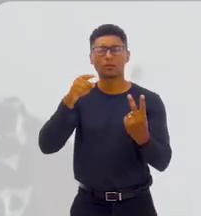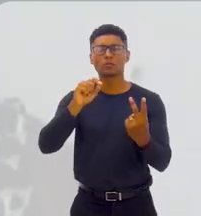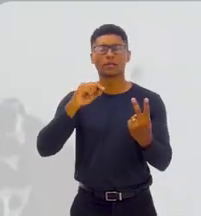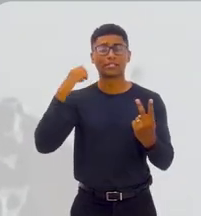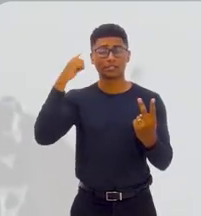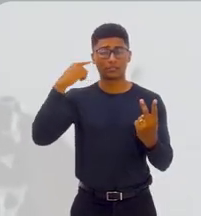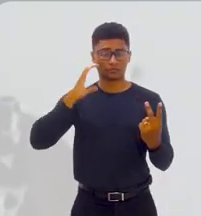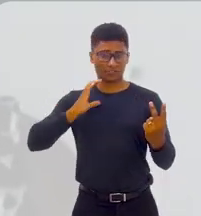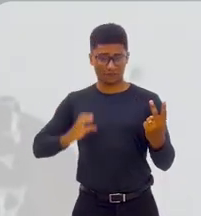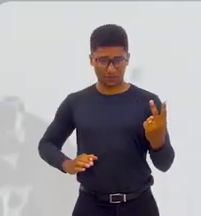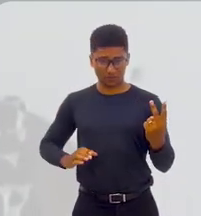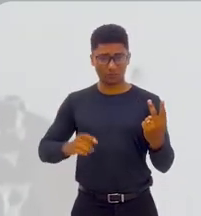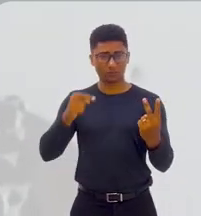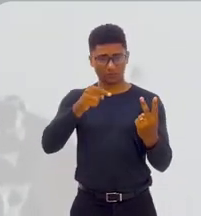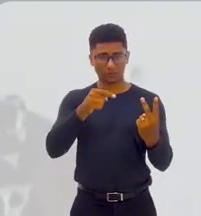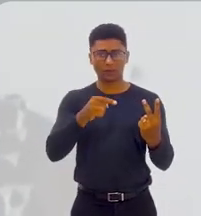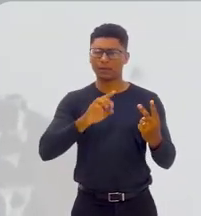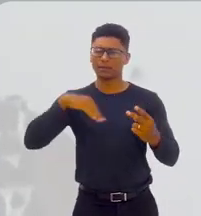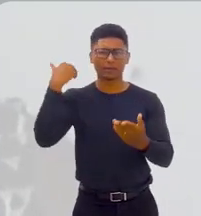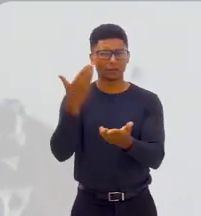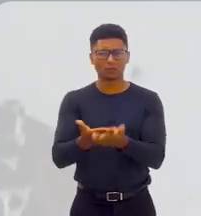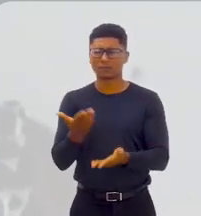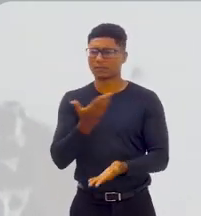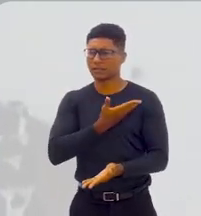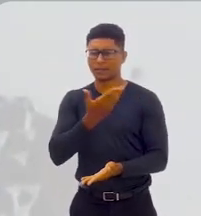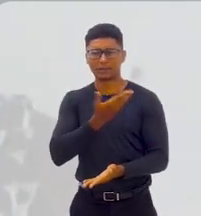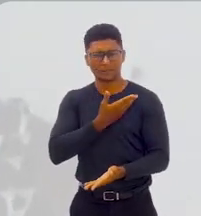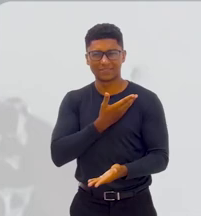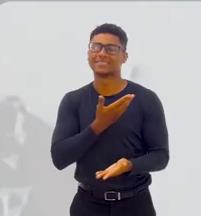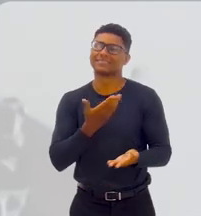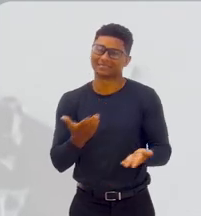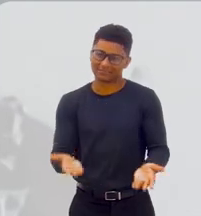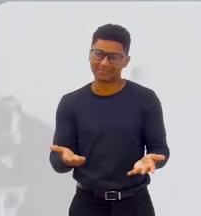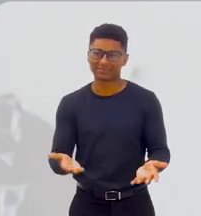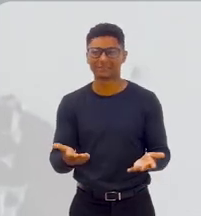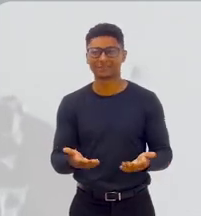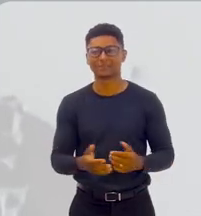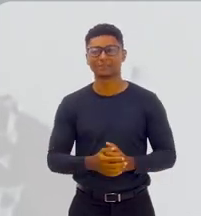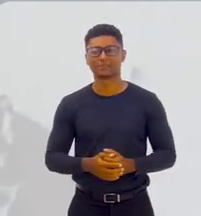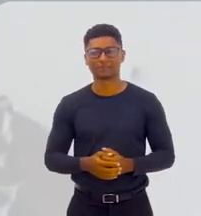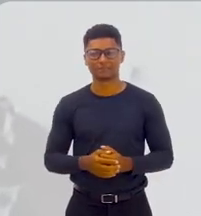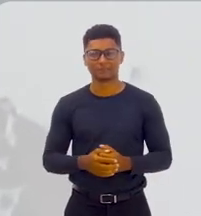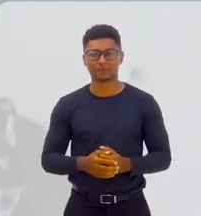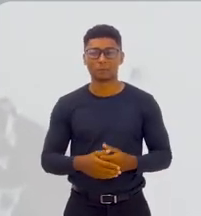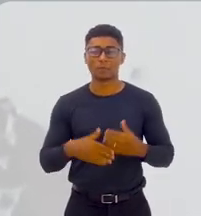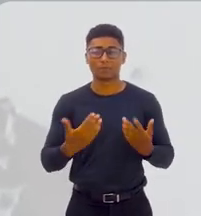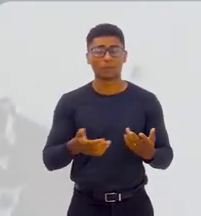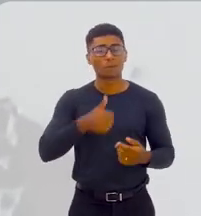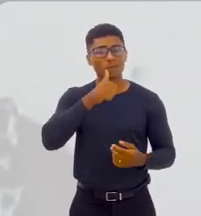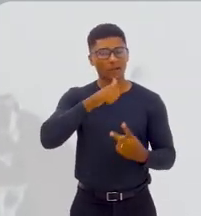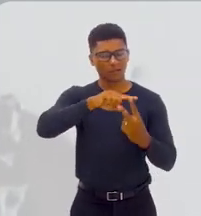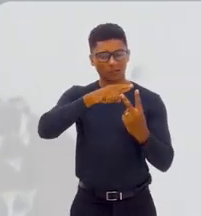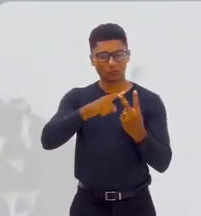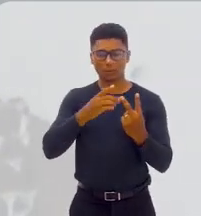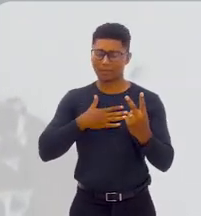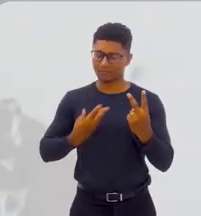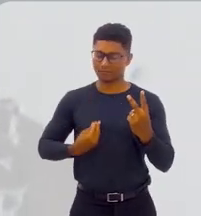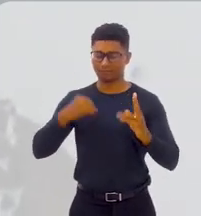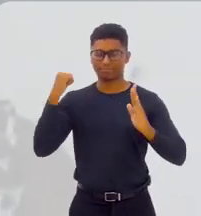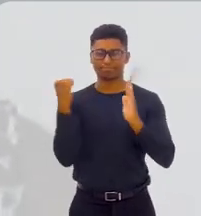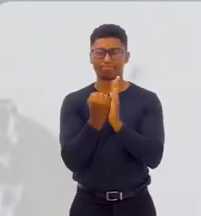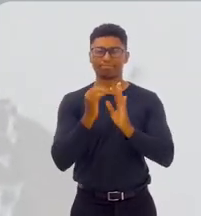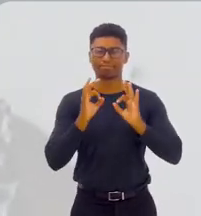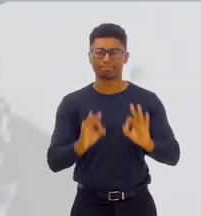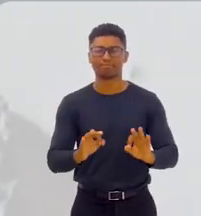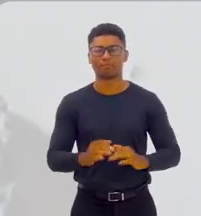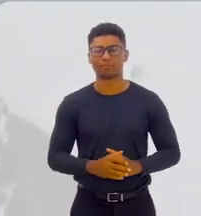civil, de direito de família, inclusive, que até hoje é minha grande amiga, hoje é minha colega, né? Professora Joana Dark. Então, tem essas duas mulheres que marcaram minha